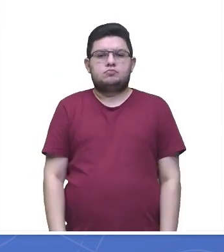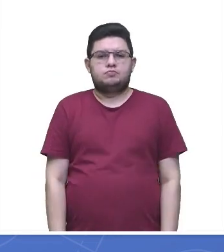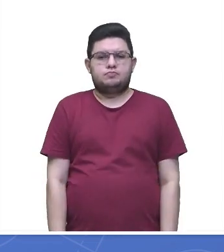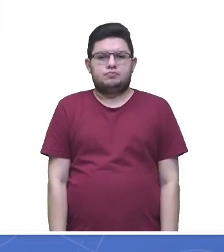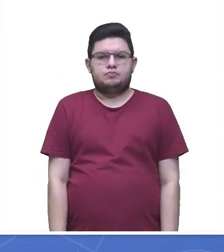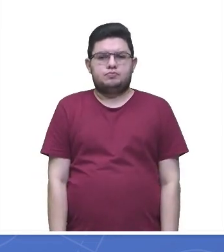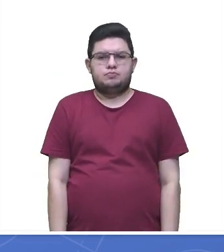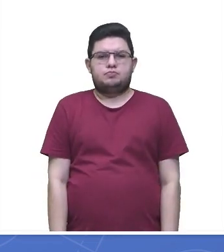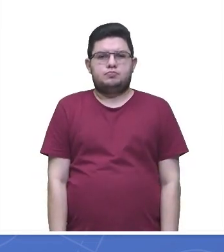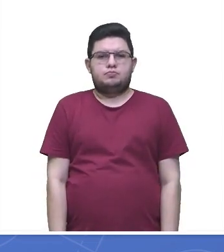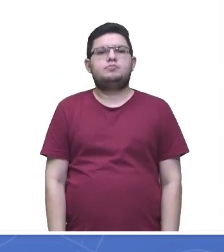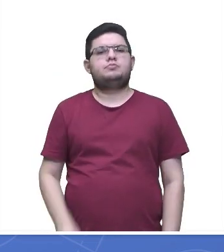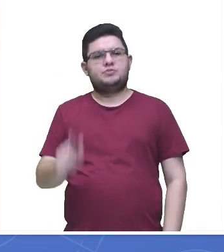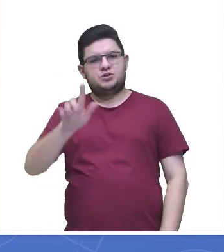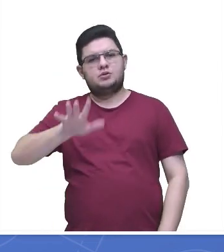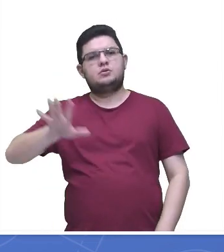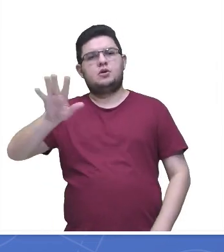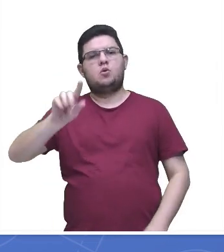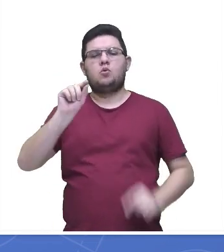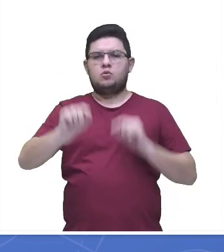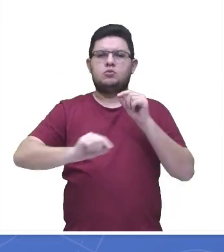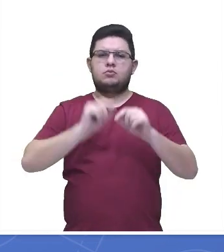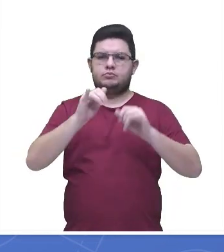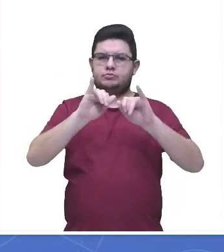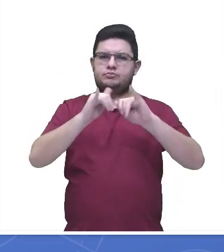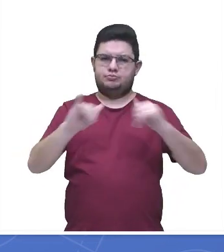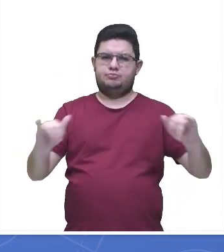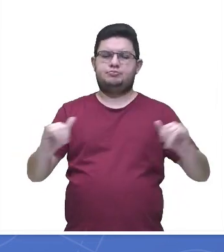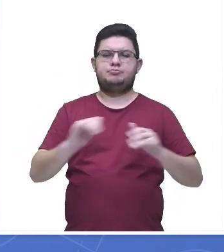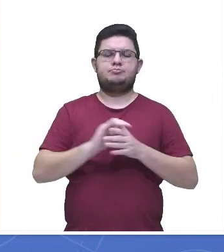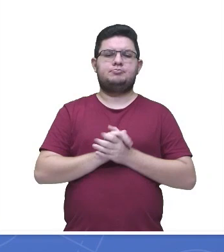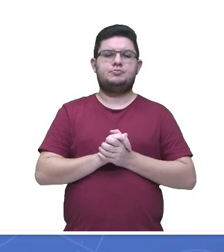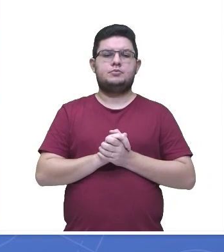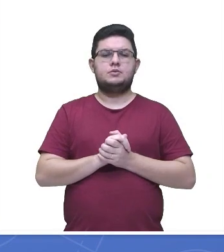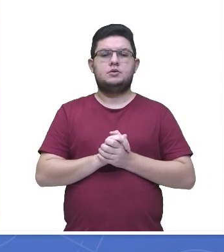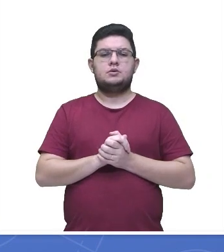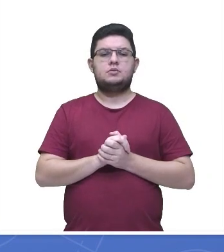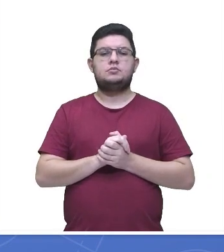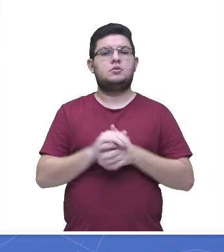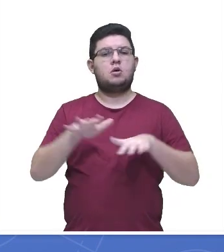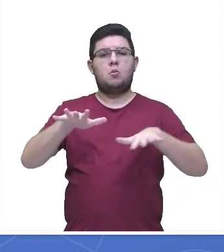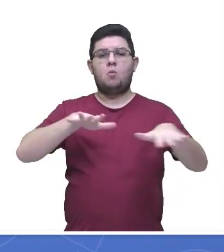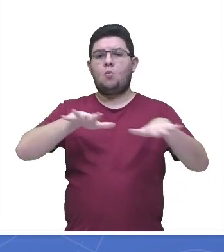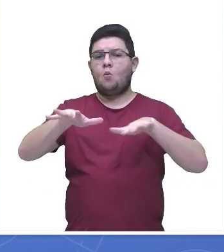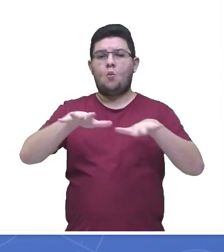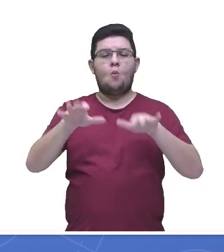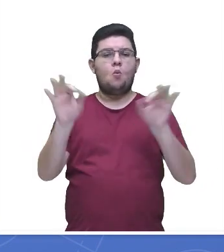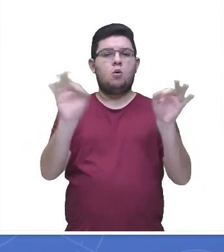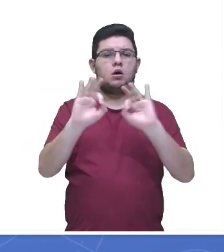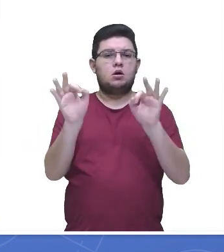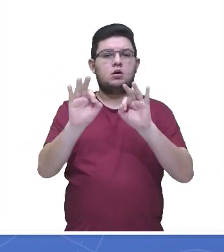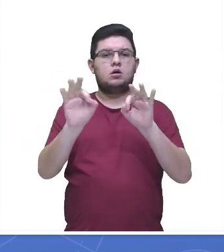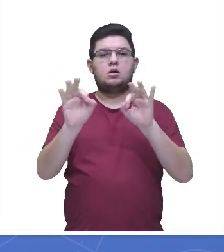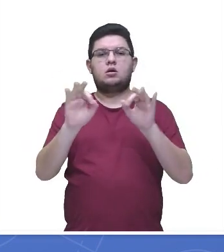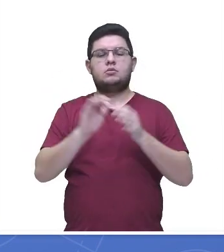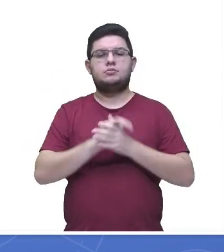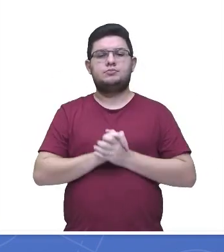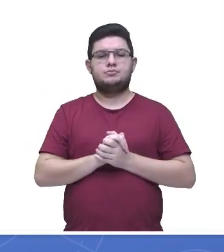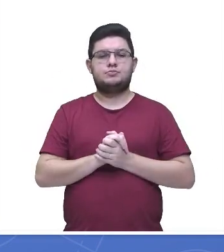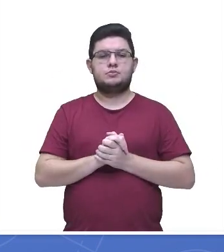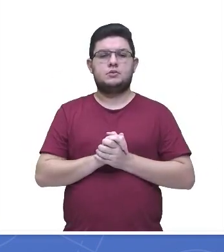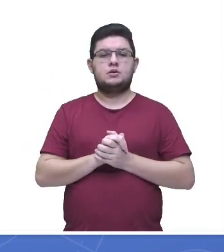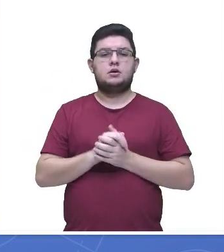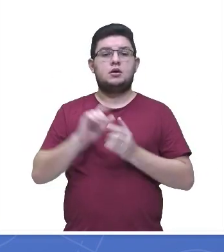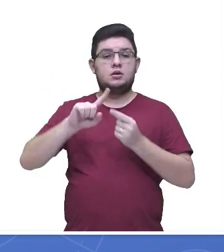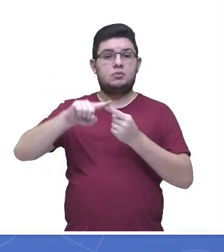punho fechado e os traços muito fortes. Então, não tinha movimento, não tinha leveza que nós vamos encontrar